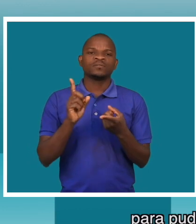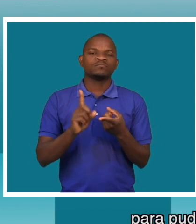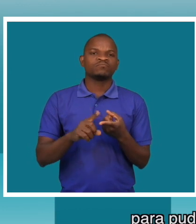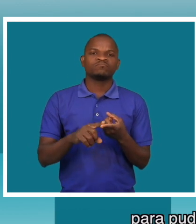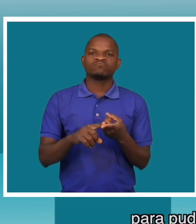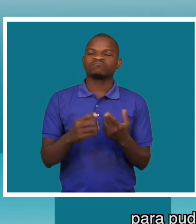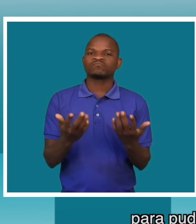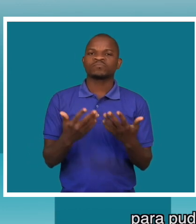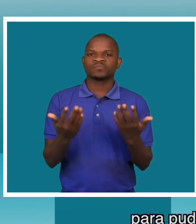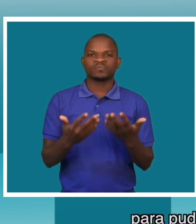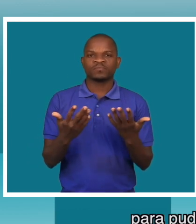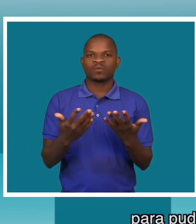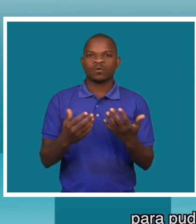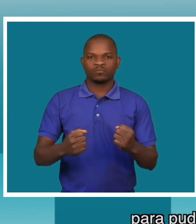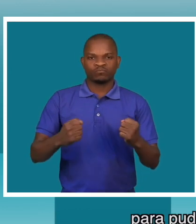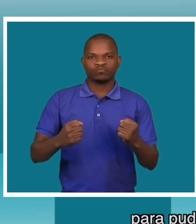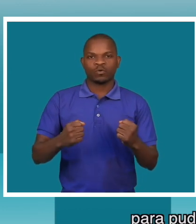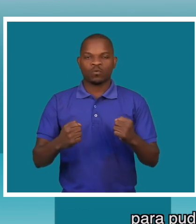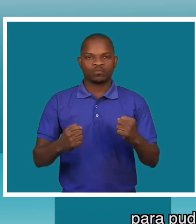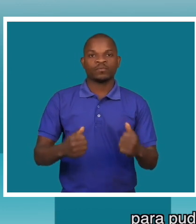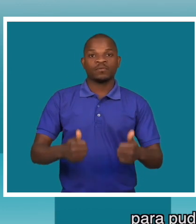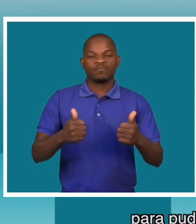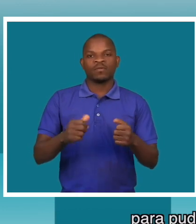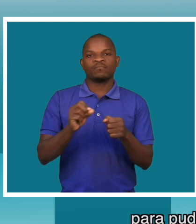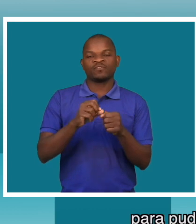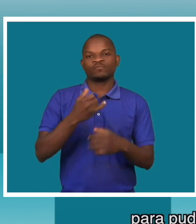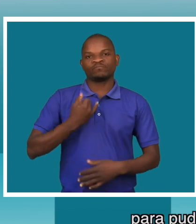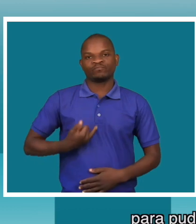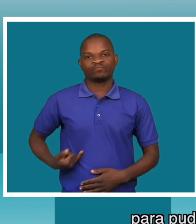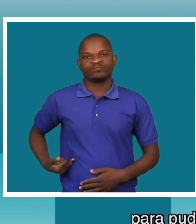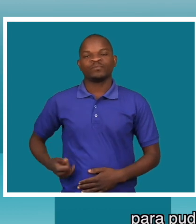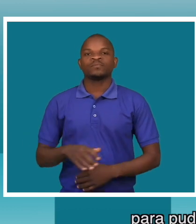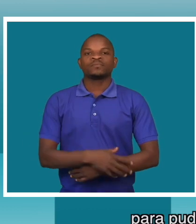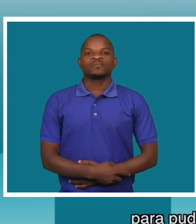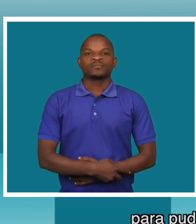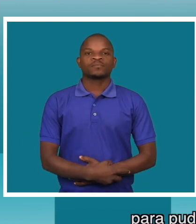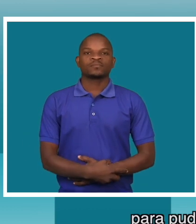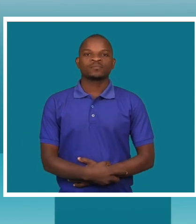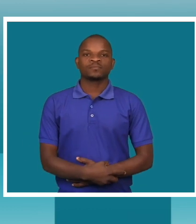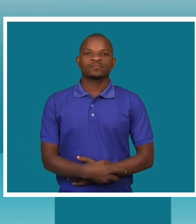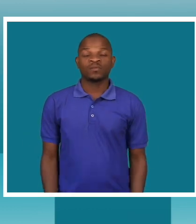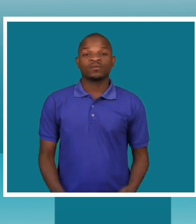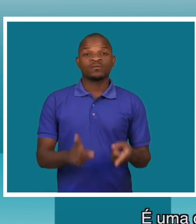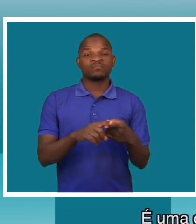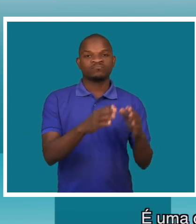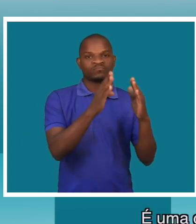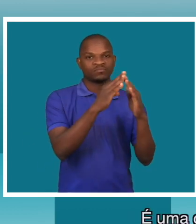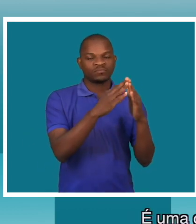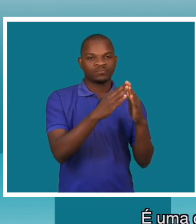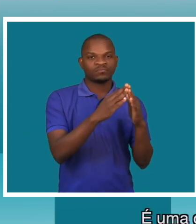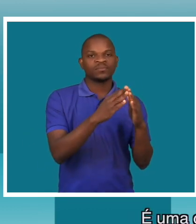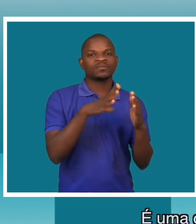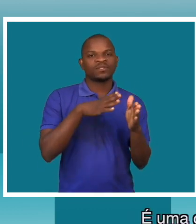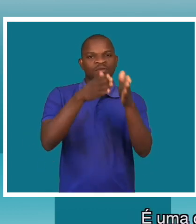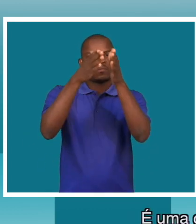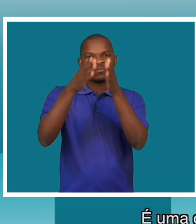bem, para ter estabilidade, para fazer as necessidades maiores sem nenhum defeito. É uma casa com a